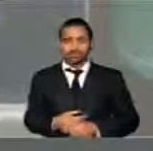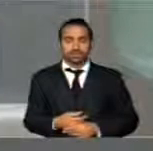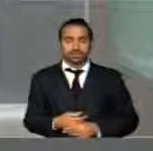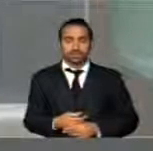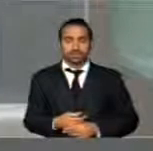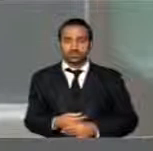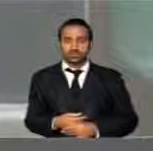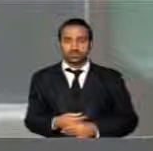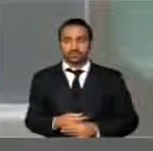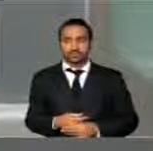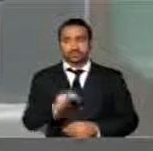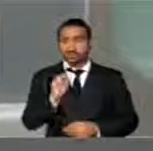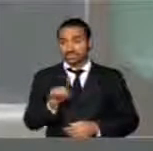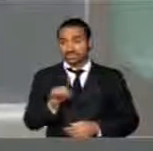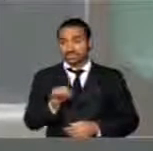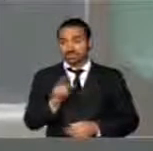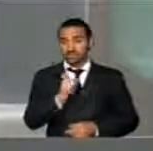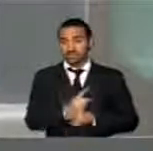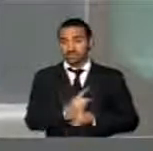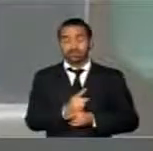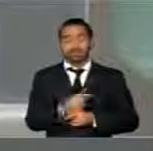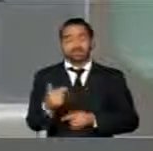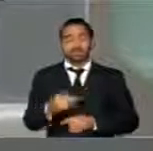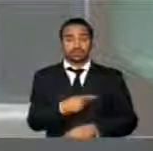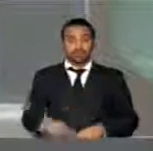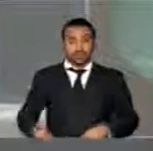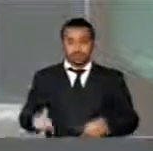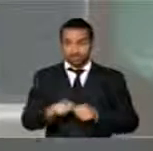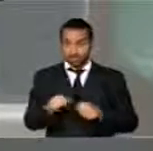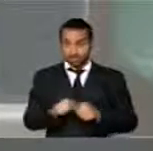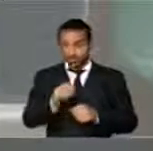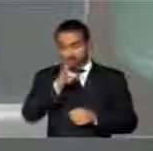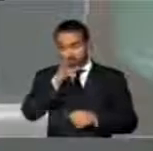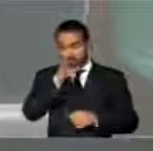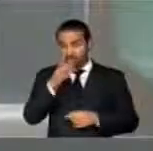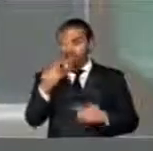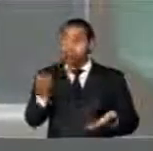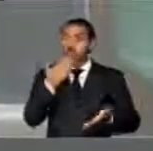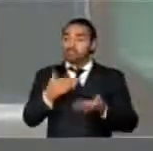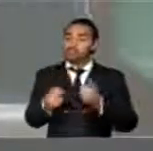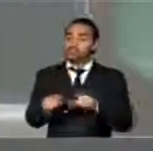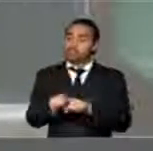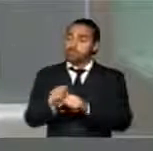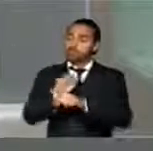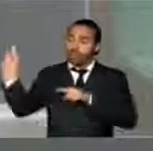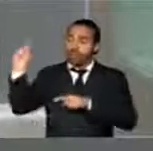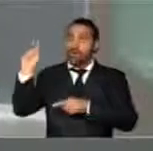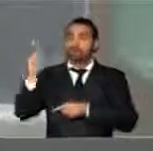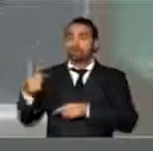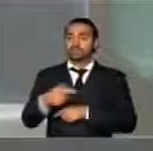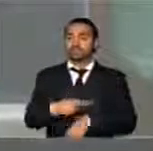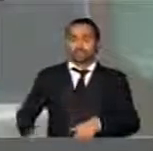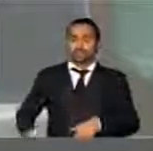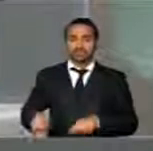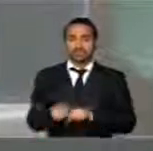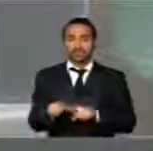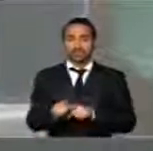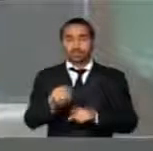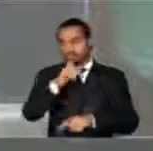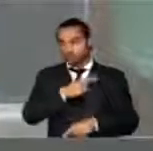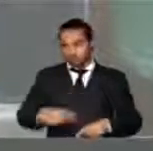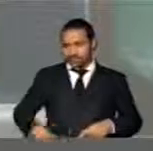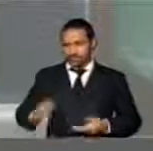Se ficar caracterizado que o vice-presidente cometeu pedalada, peça aí o impeachment do vice-presidente, como nós temos que afastar o presidente da casa, o senhor